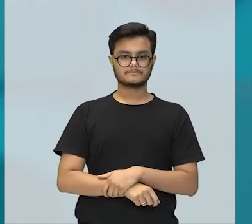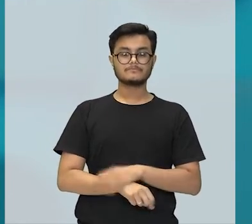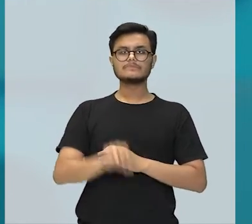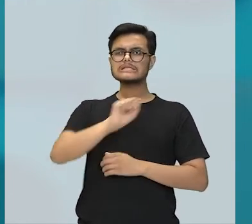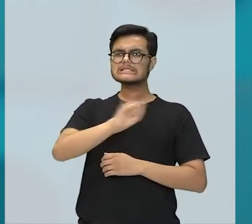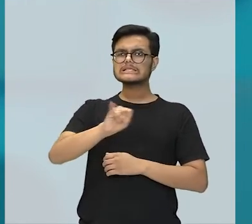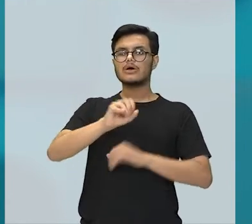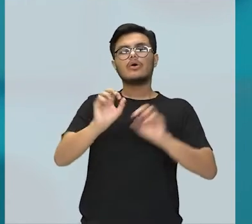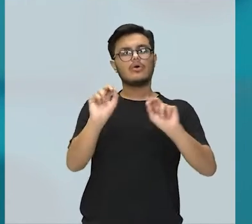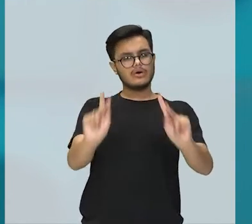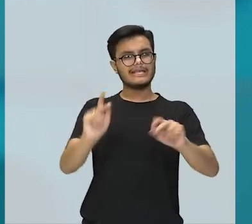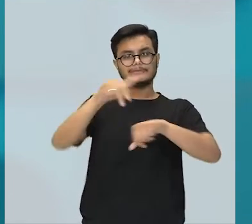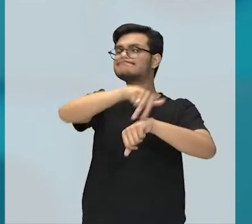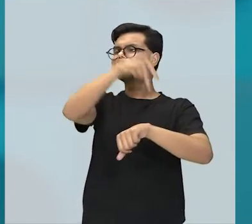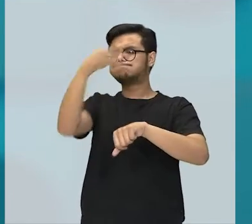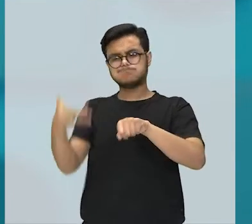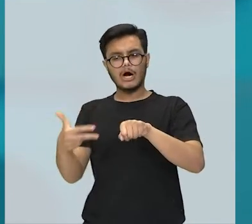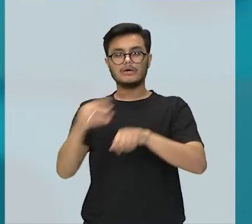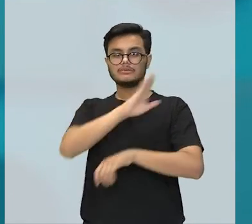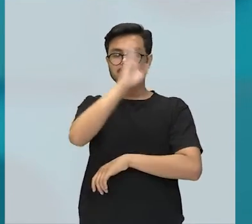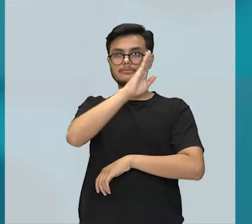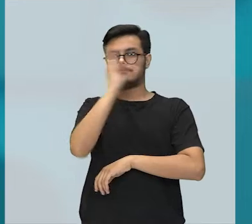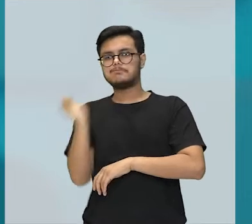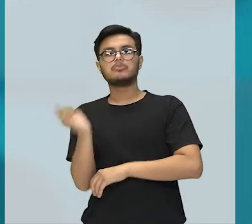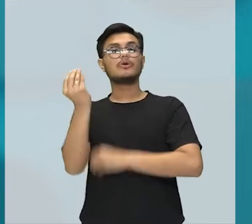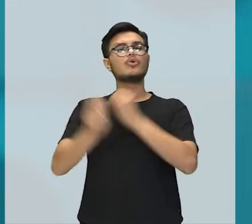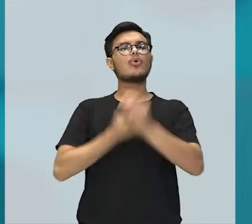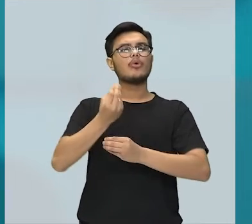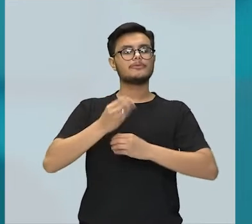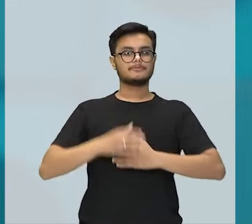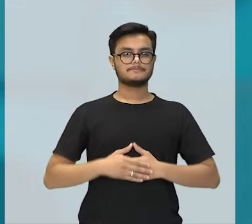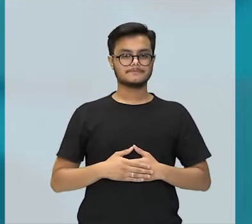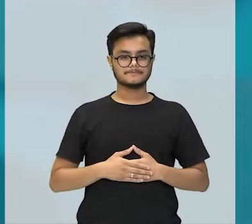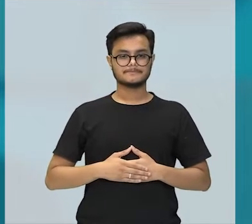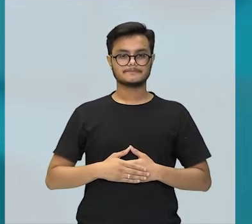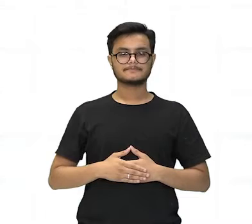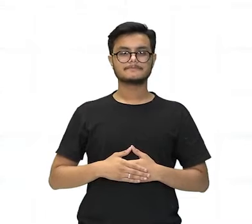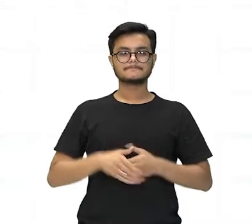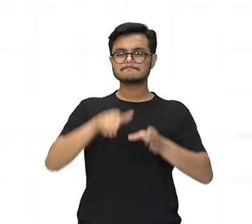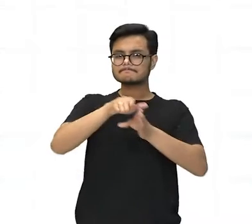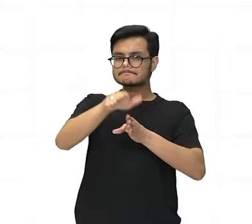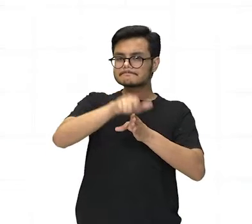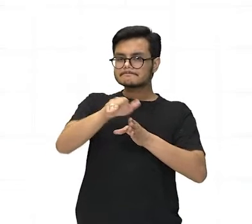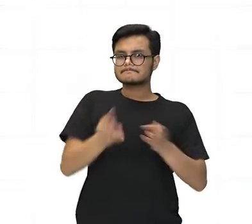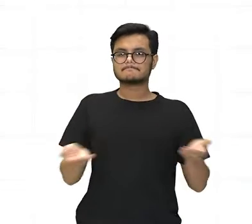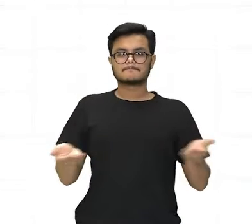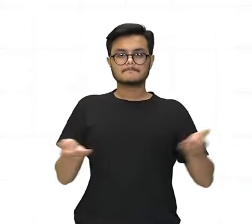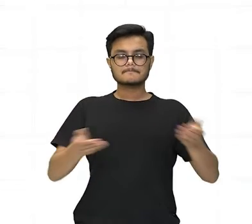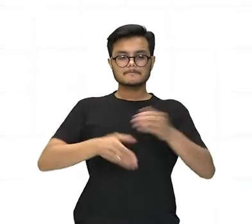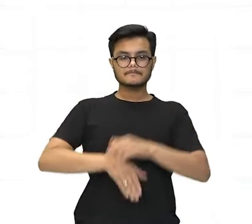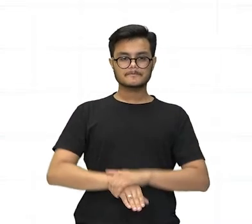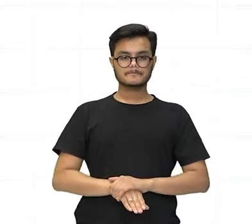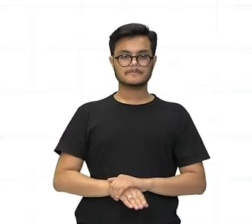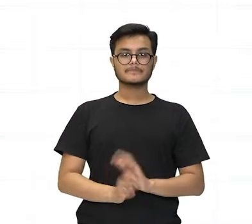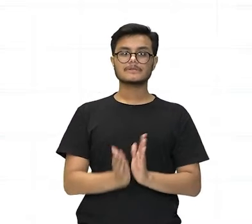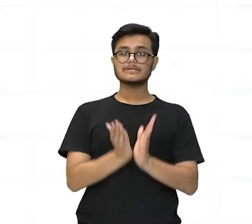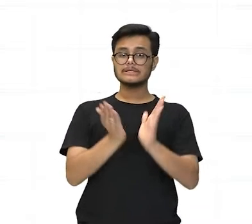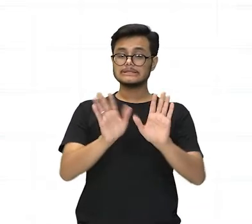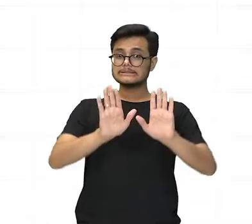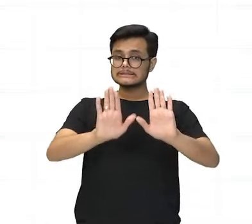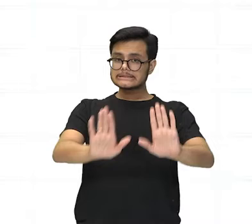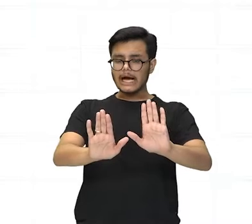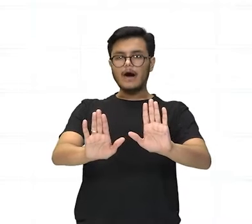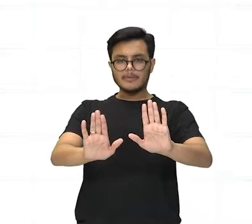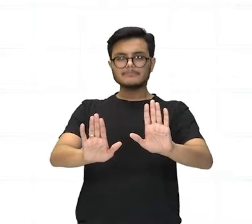a pessoa desmaiou de vez, prof, o que eu devo fazer? Vamos lá para as orientações. Observem aí. Vocês